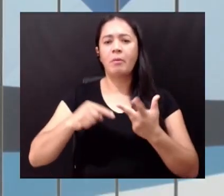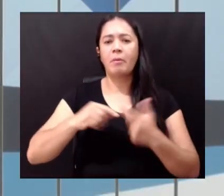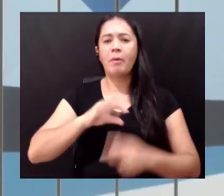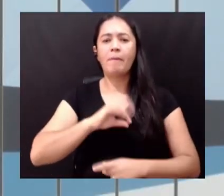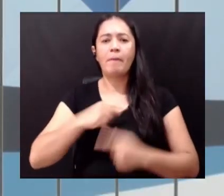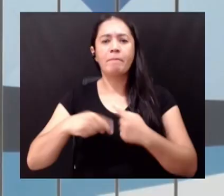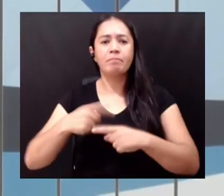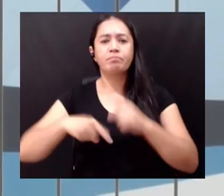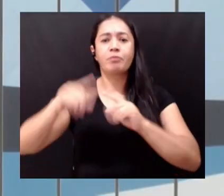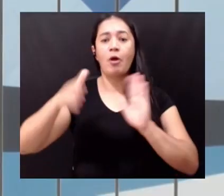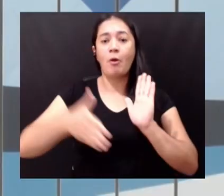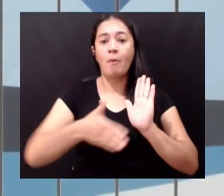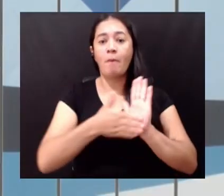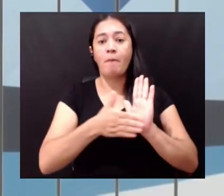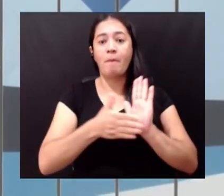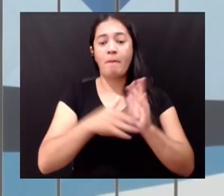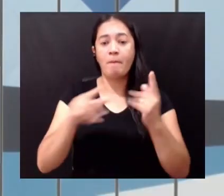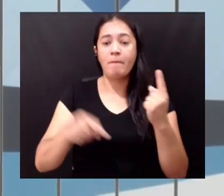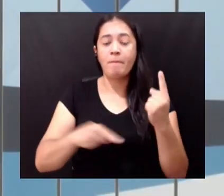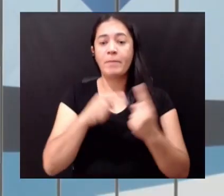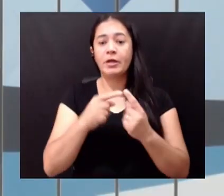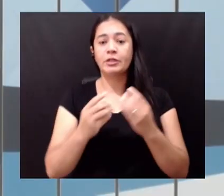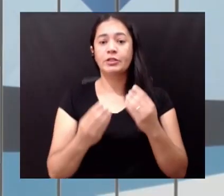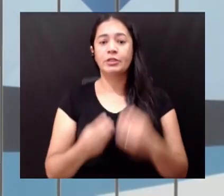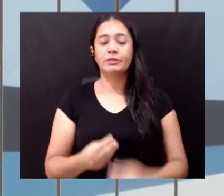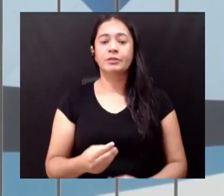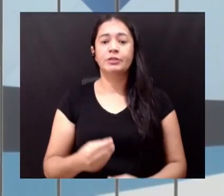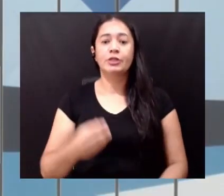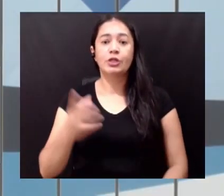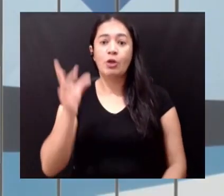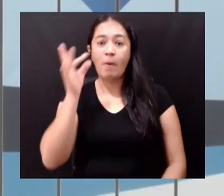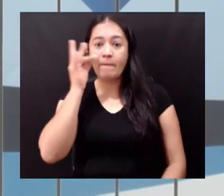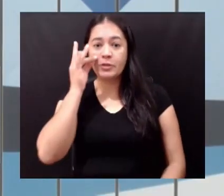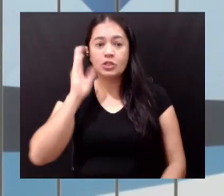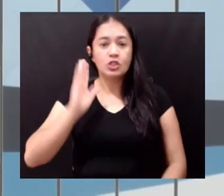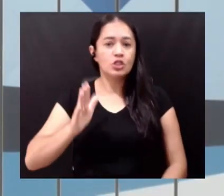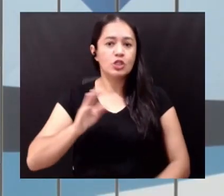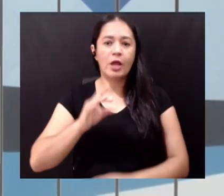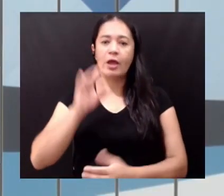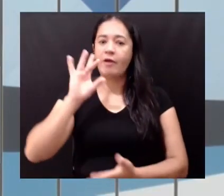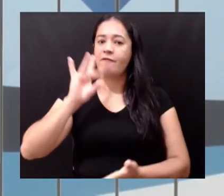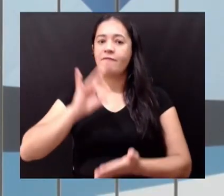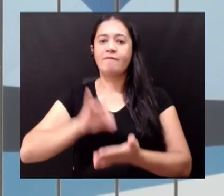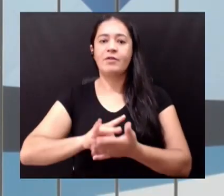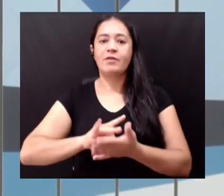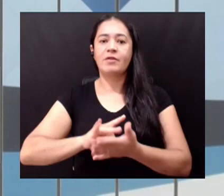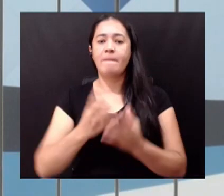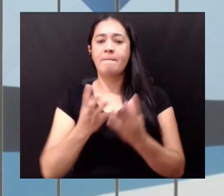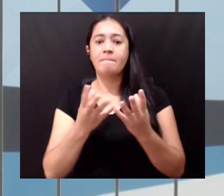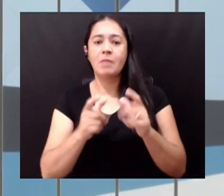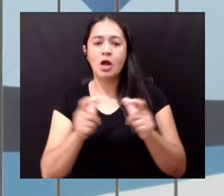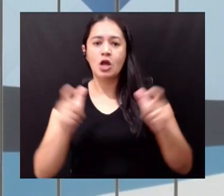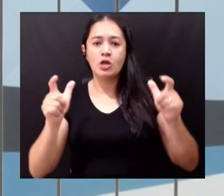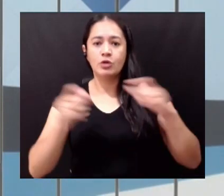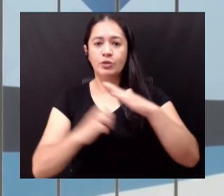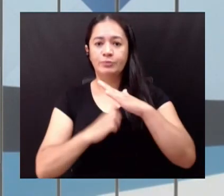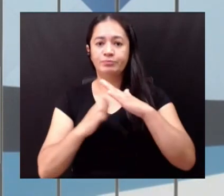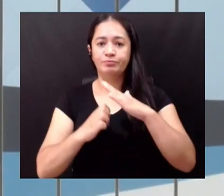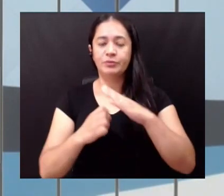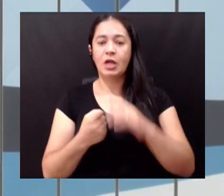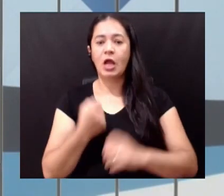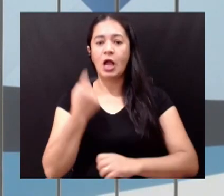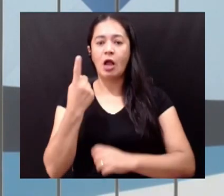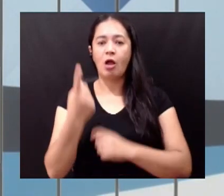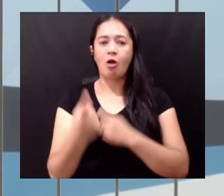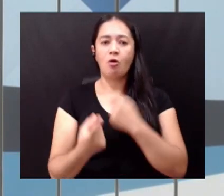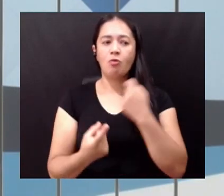o modelo do retorno presencial já é dado como certo para boa parte das empresas, né? Existem algumas questões que estão sendo